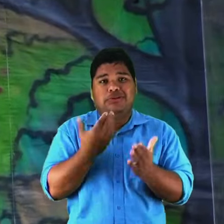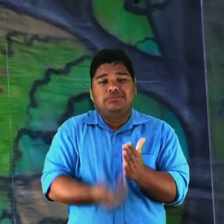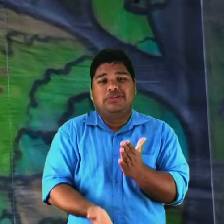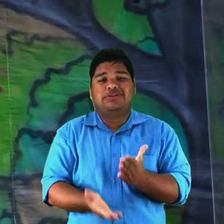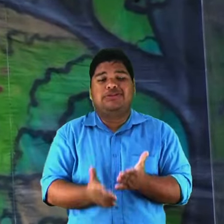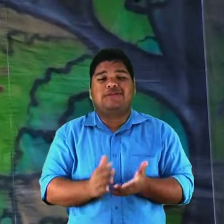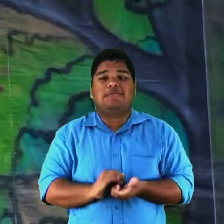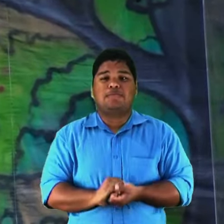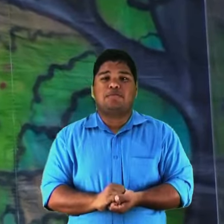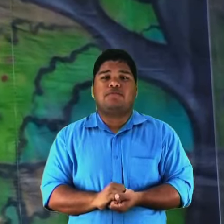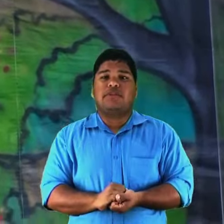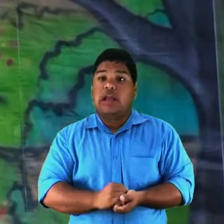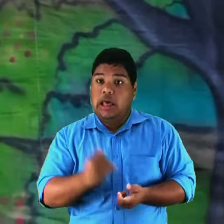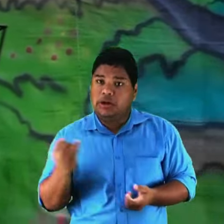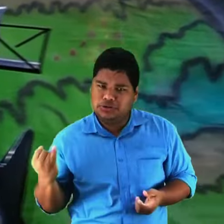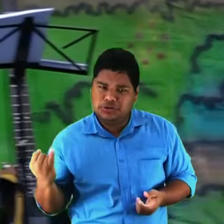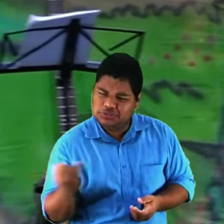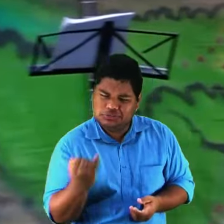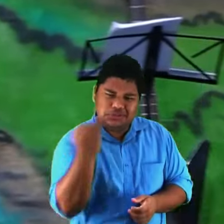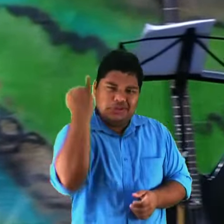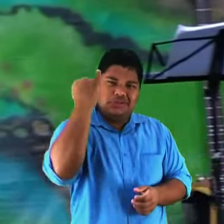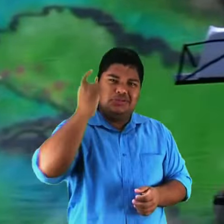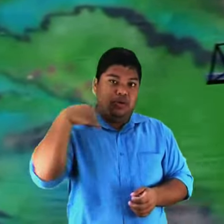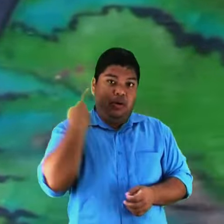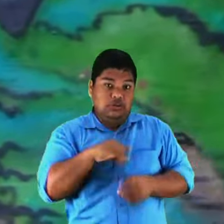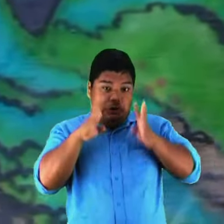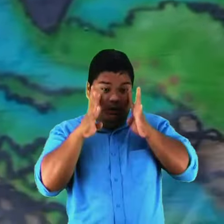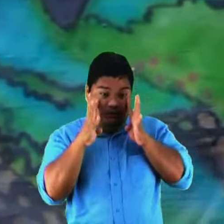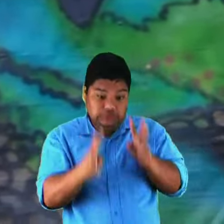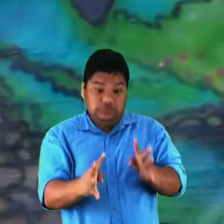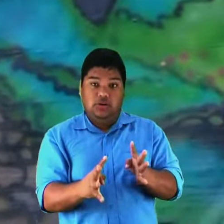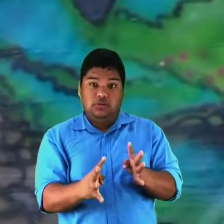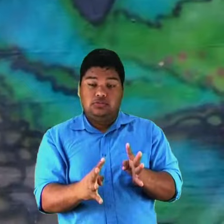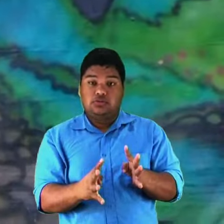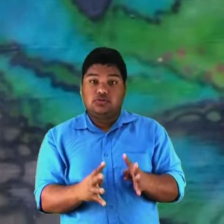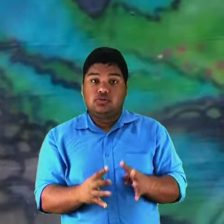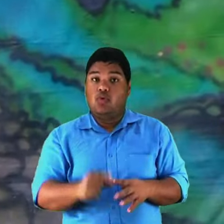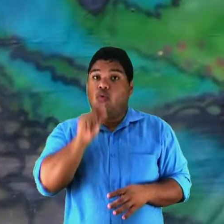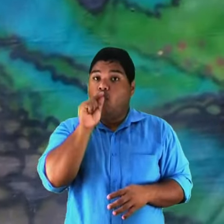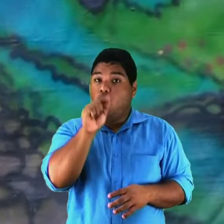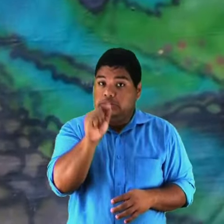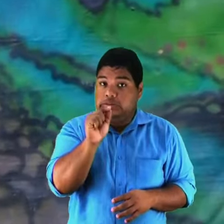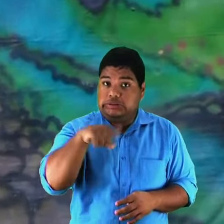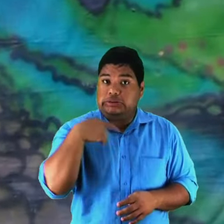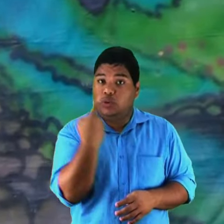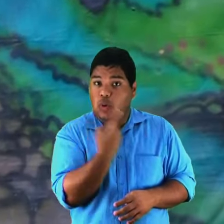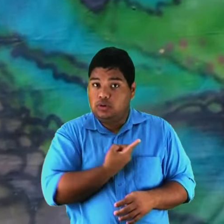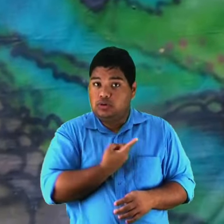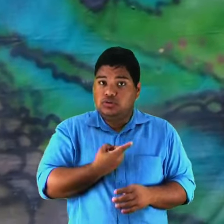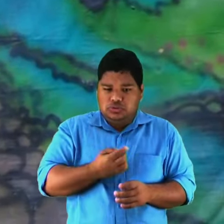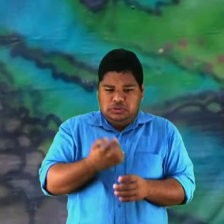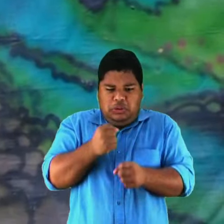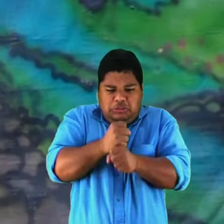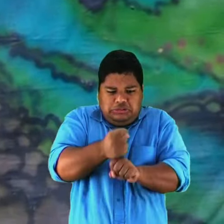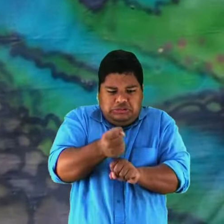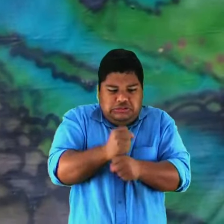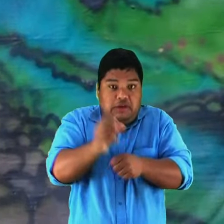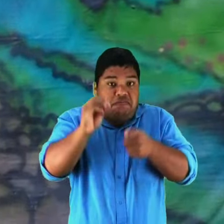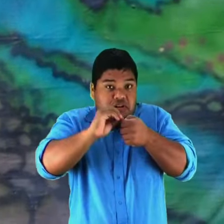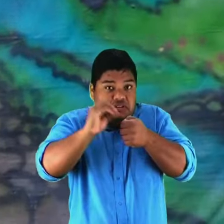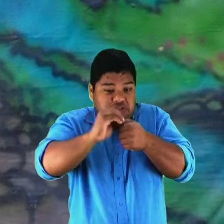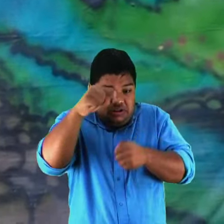E isso é importante nós atentarmos. Aquilo que nós construirmos aqui vai se deteriorar